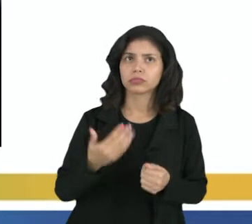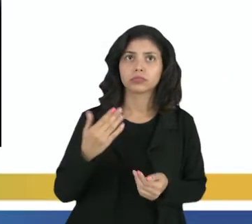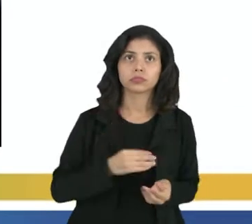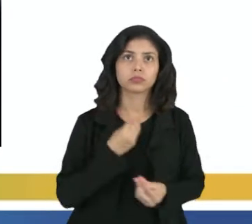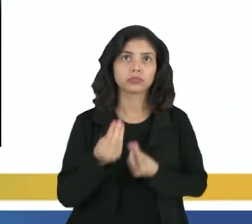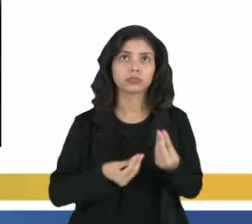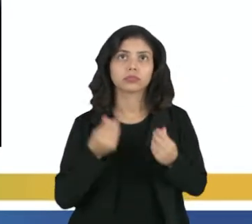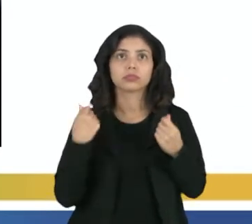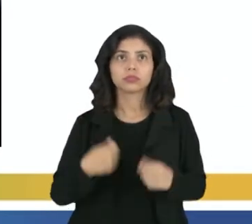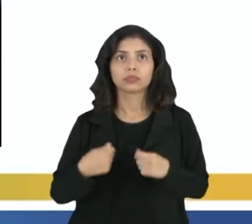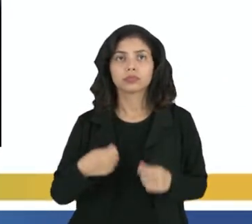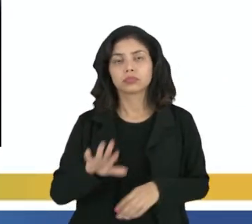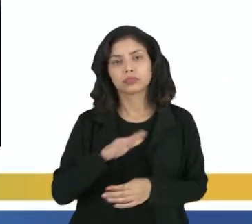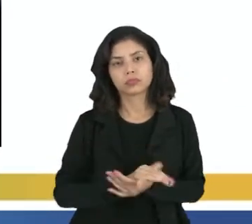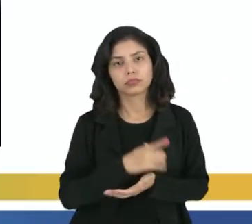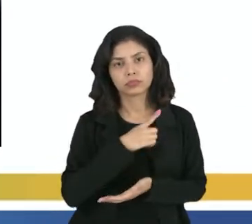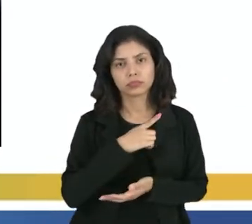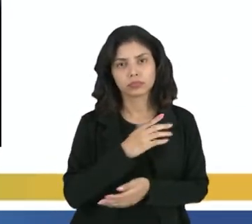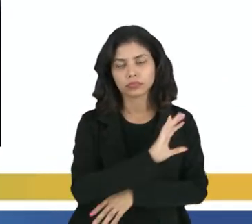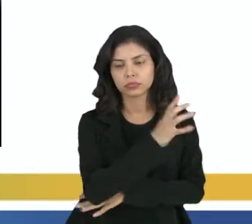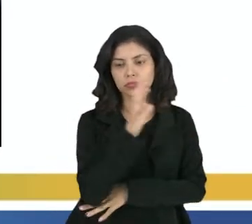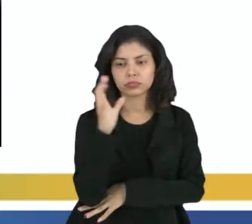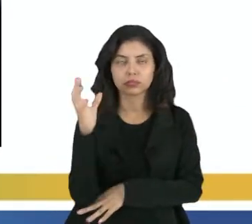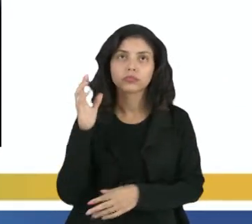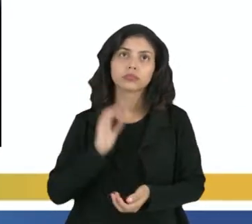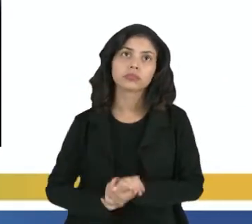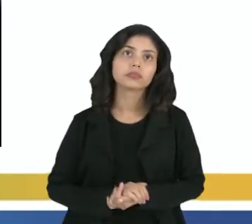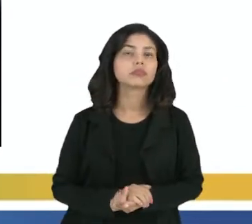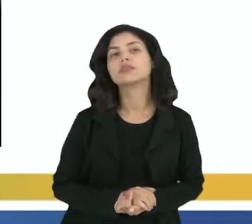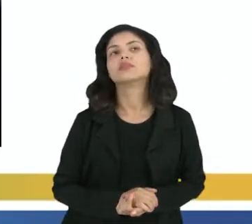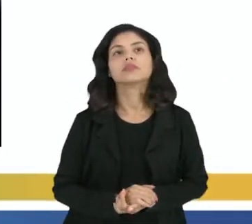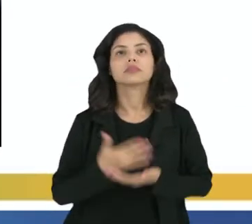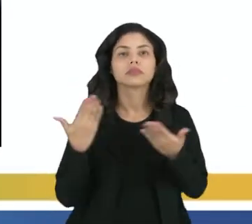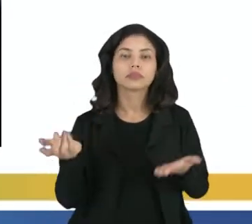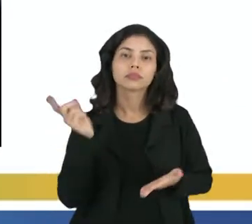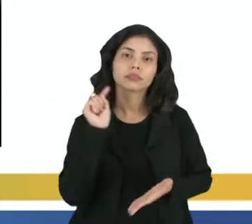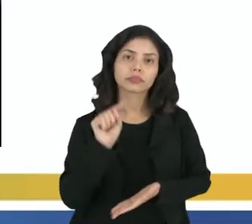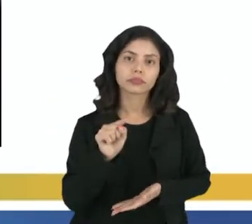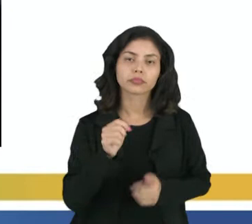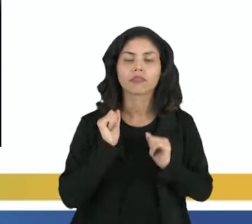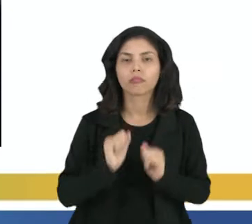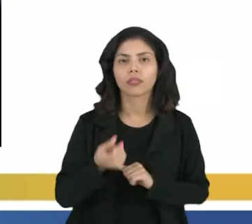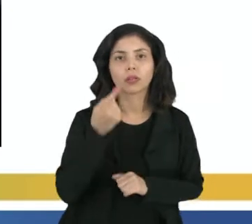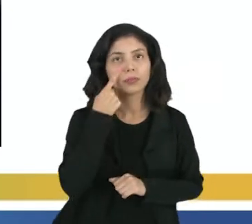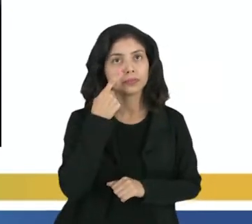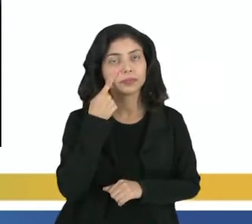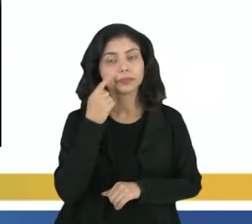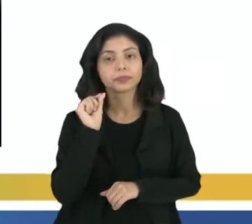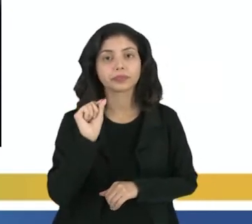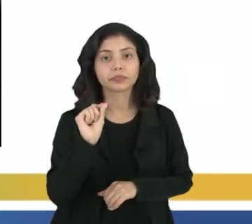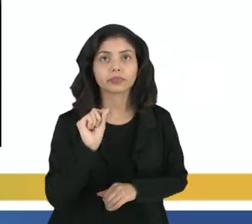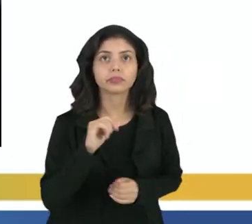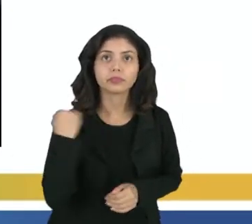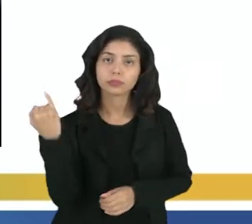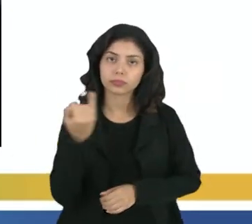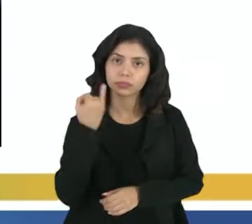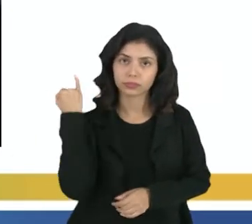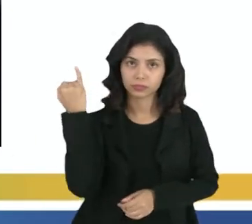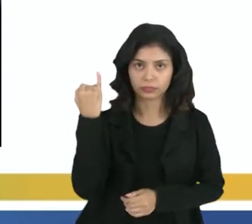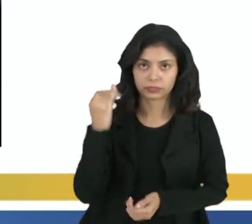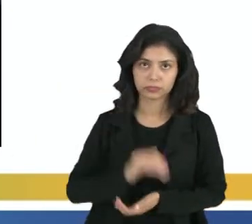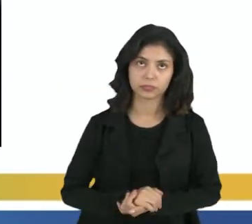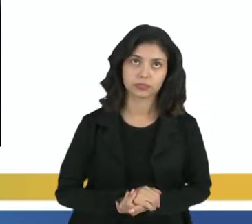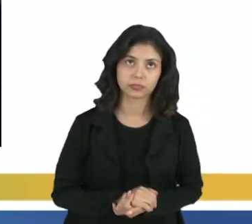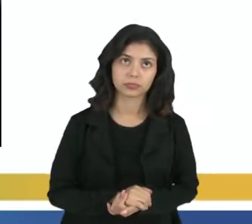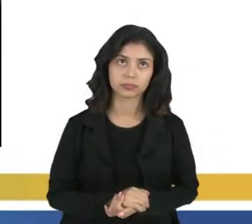aborda a maneira como se deve agir em relação à natureza. Então, aqui a gente pode observar o quê? A importância,